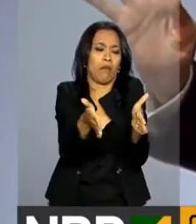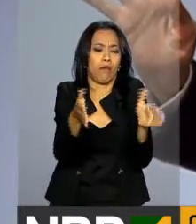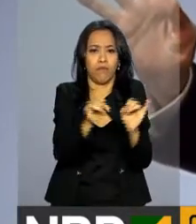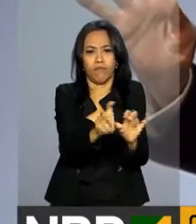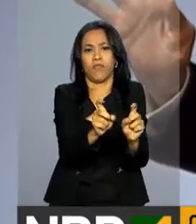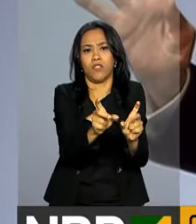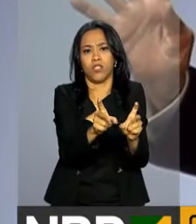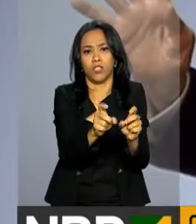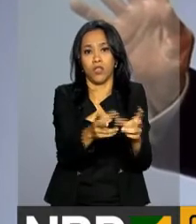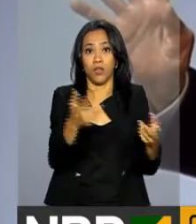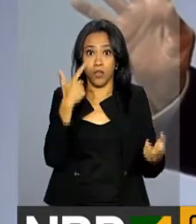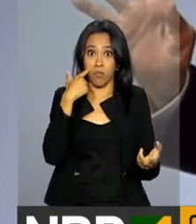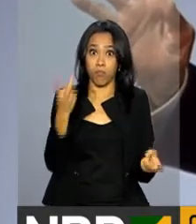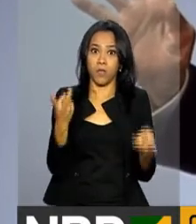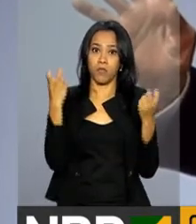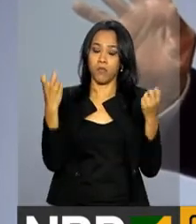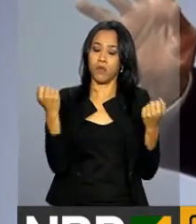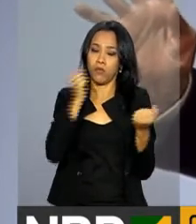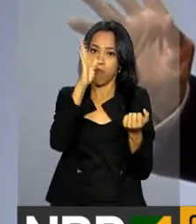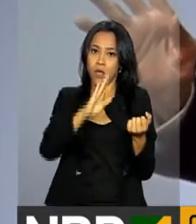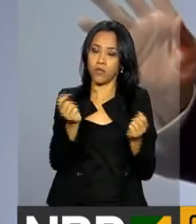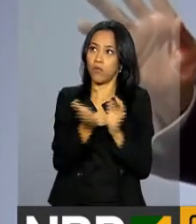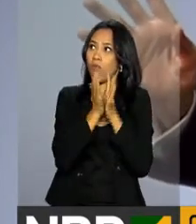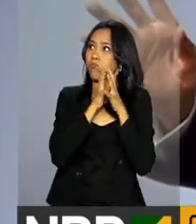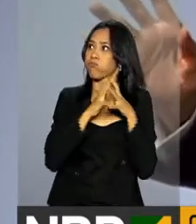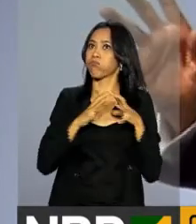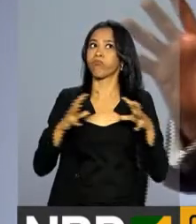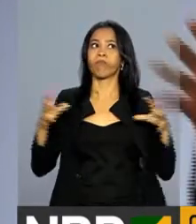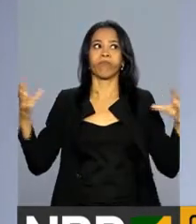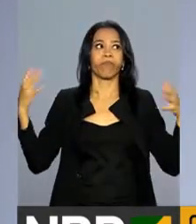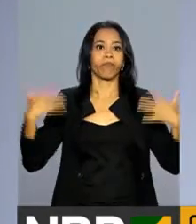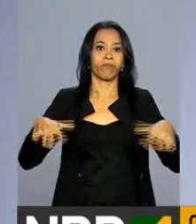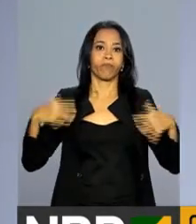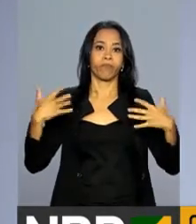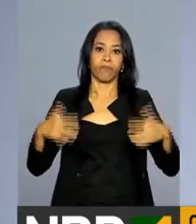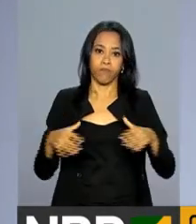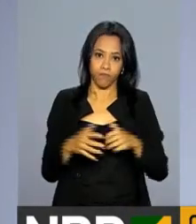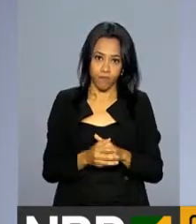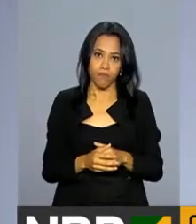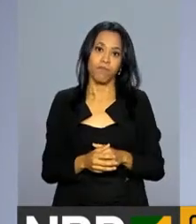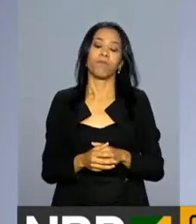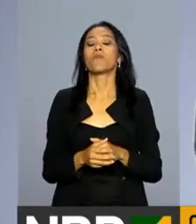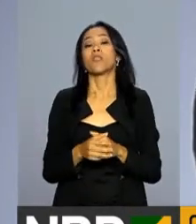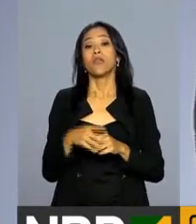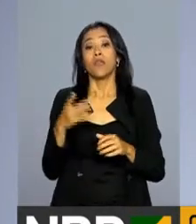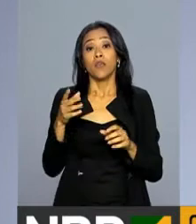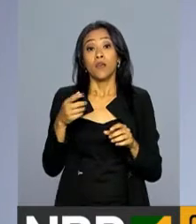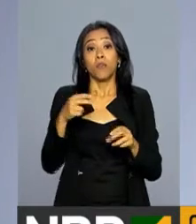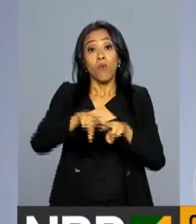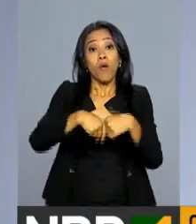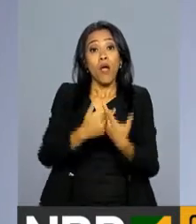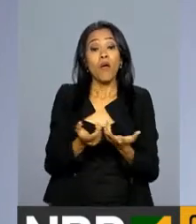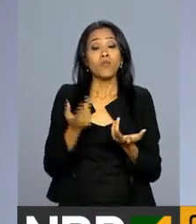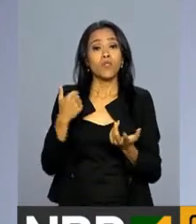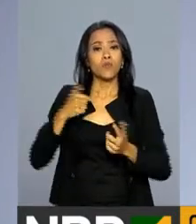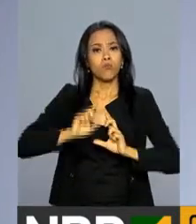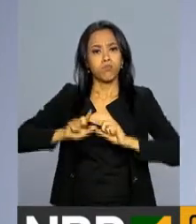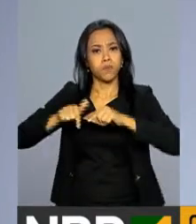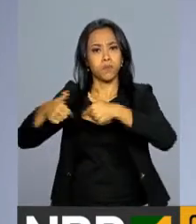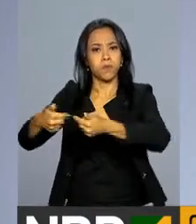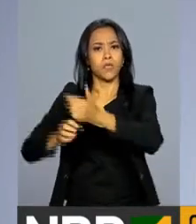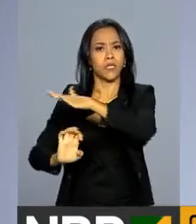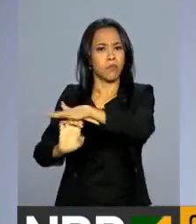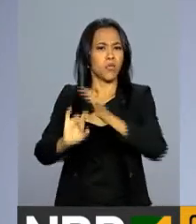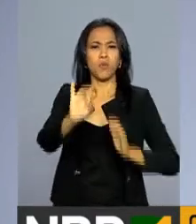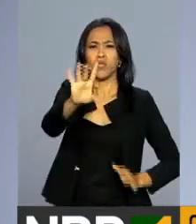vejam como brasil cresceu é nesse período todo cresceu volto a dizer por causa da iniciativa privada não é